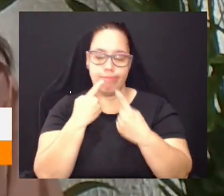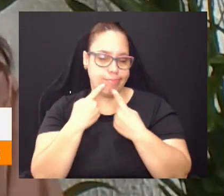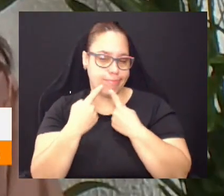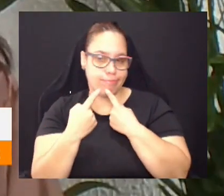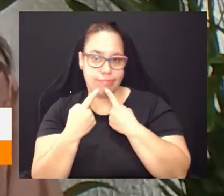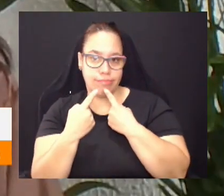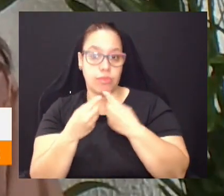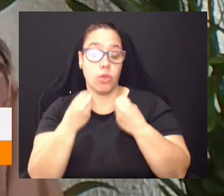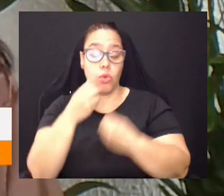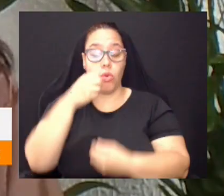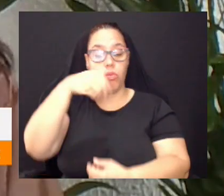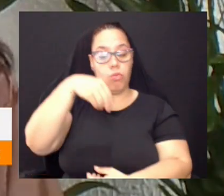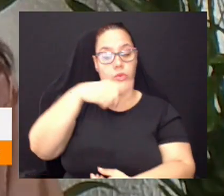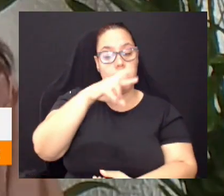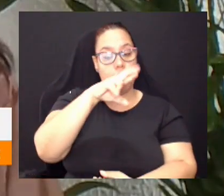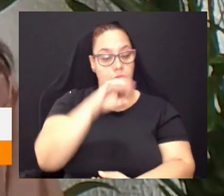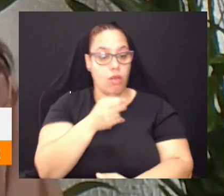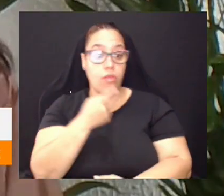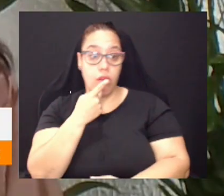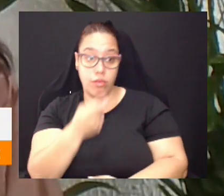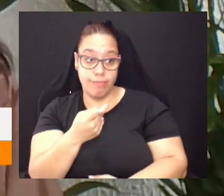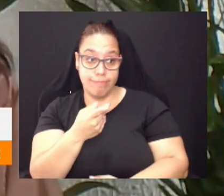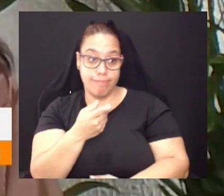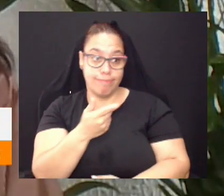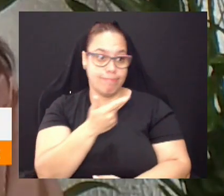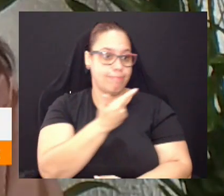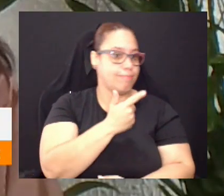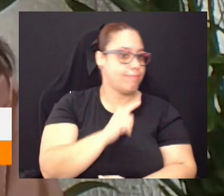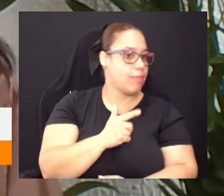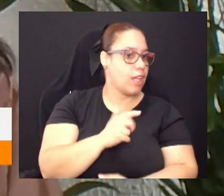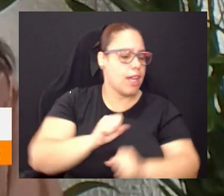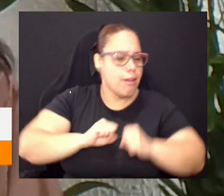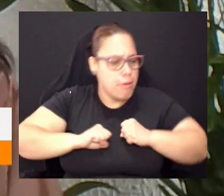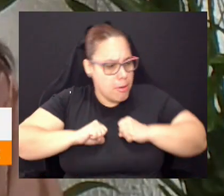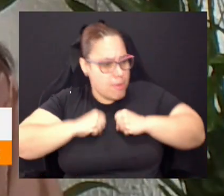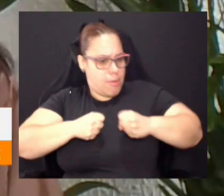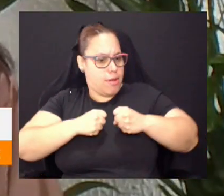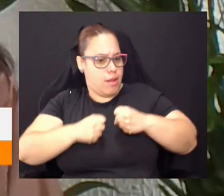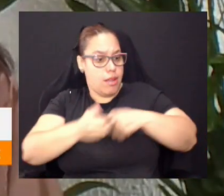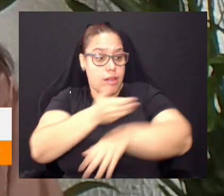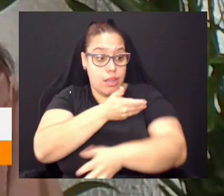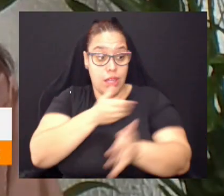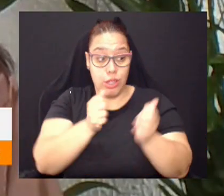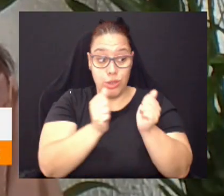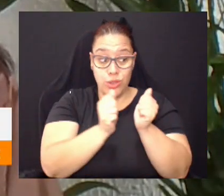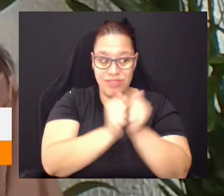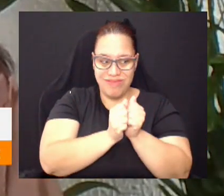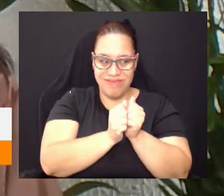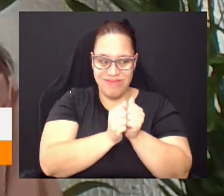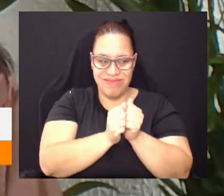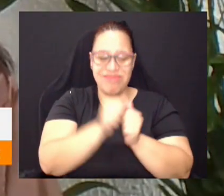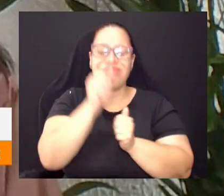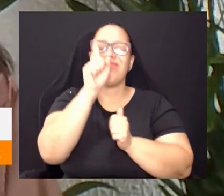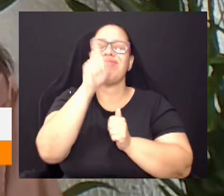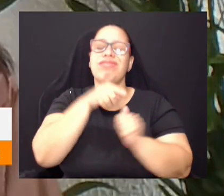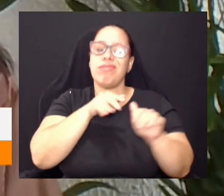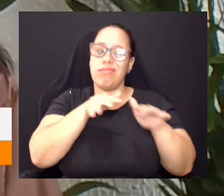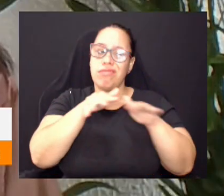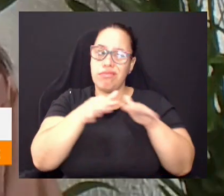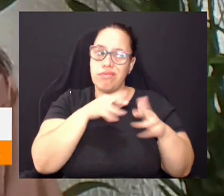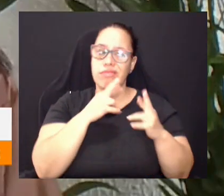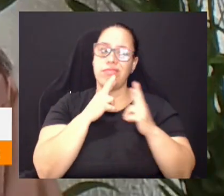falou, e nem esforço para resolver conflito, é nesse momento que essa relação